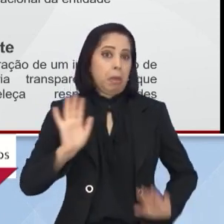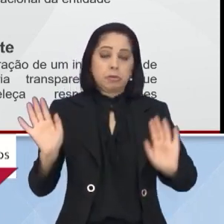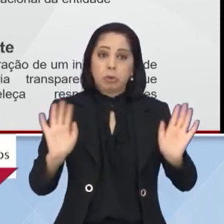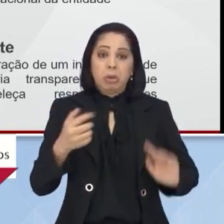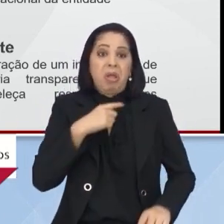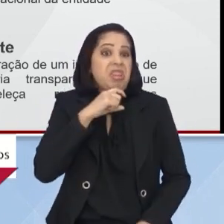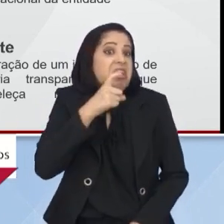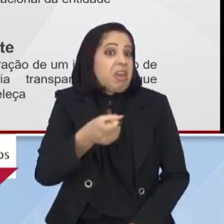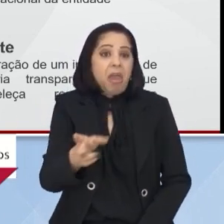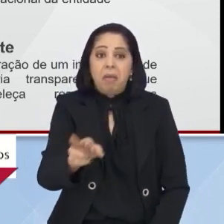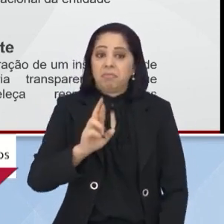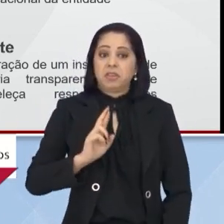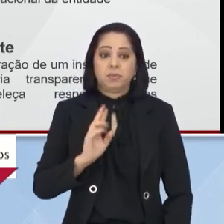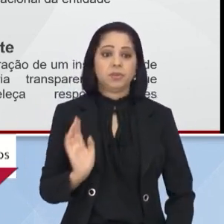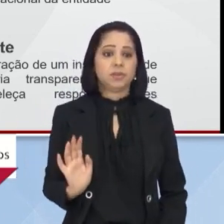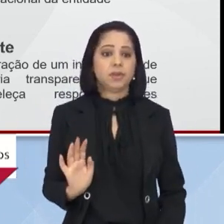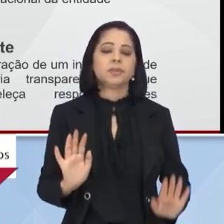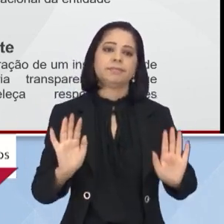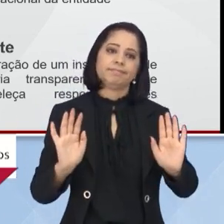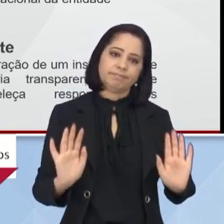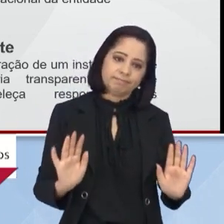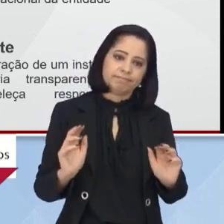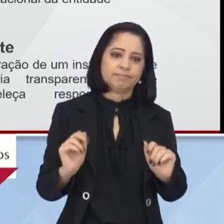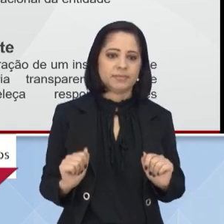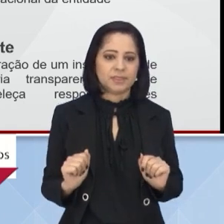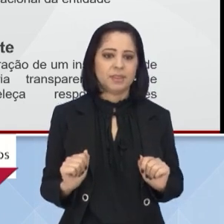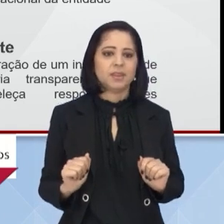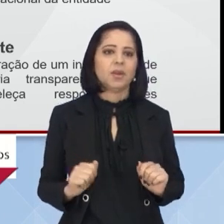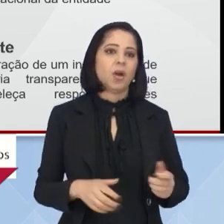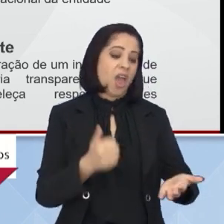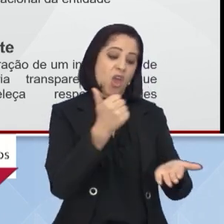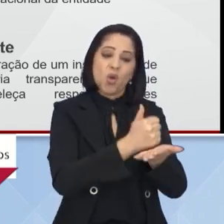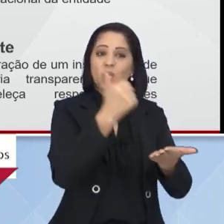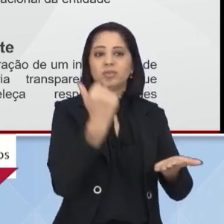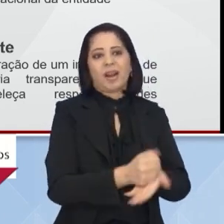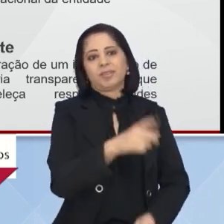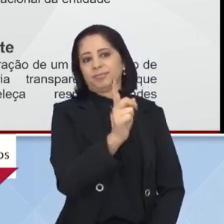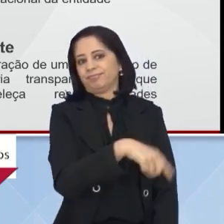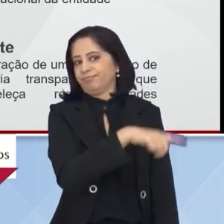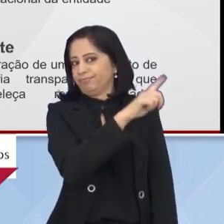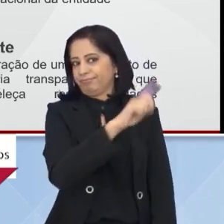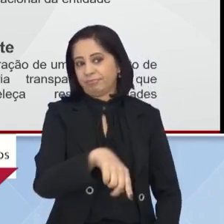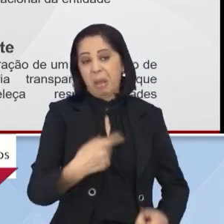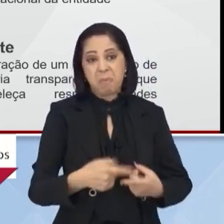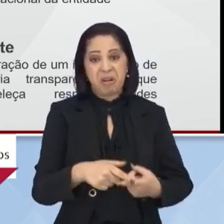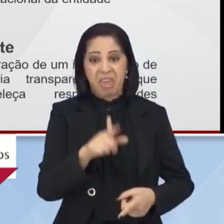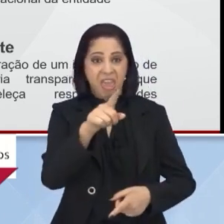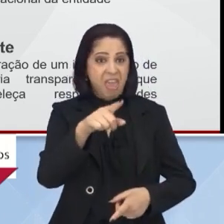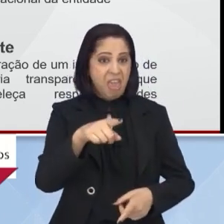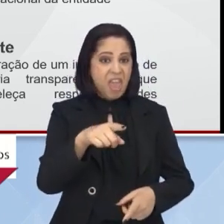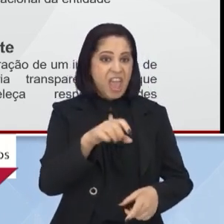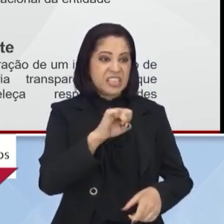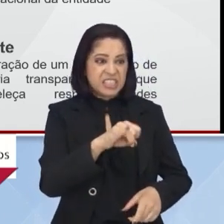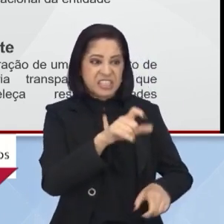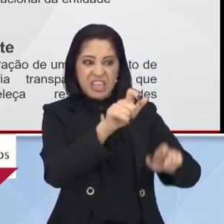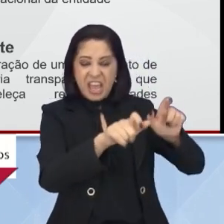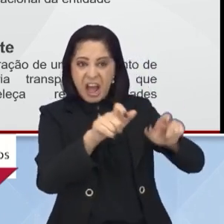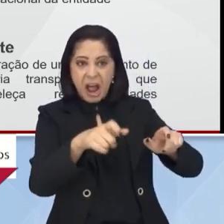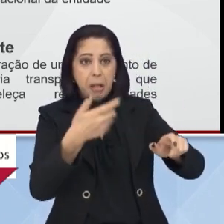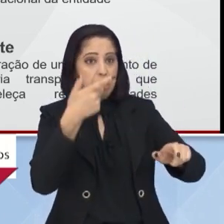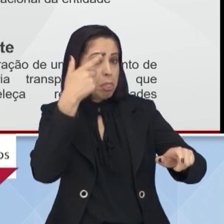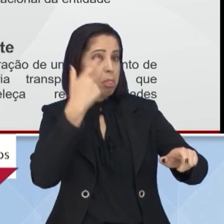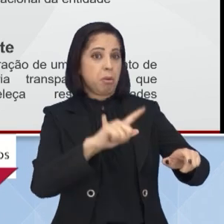nós tá E aí consequentemente vai tudo por água abaixo porque se eles não conseguem acompanhar a organização